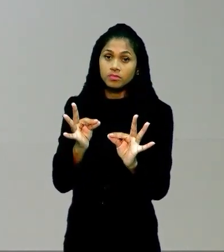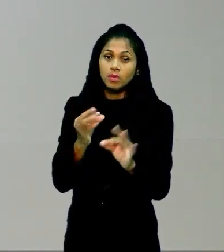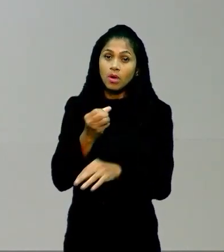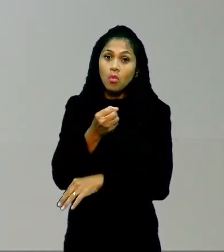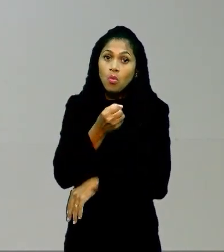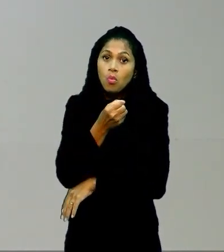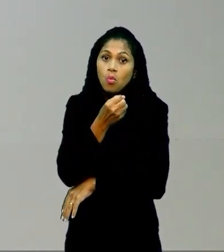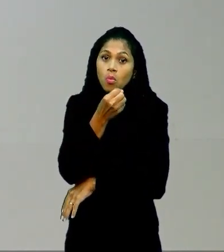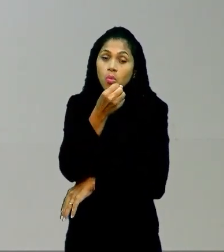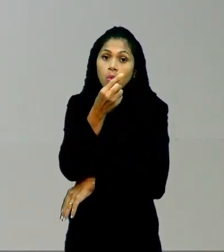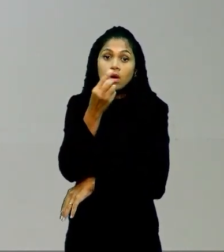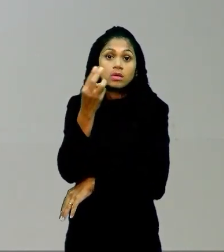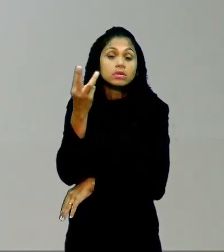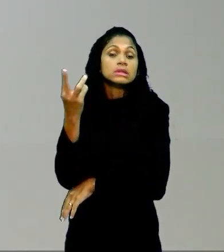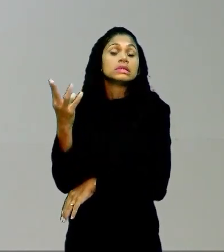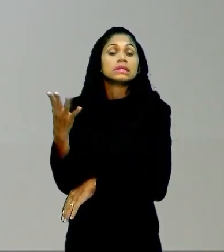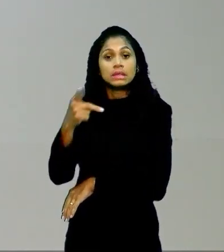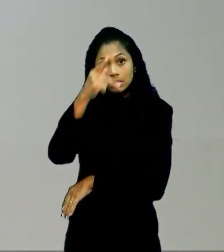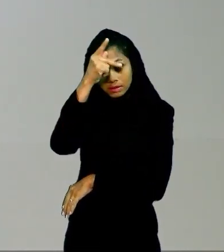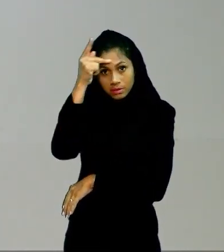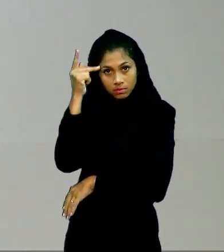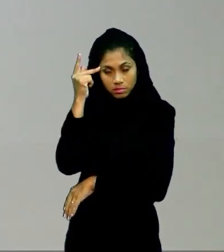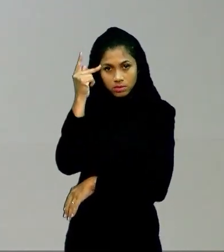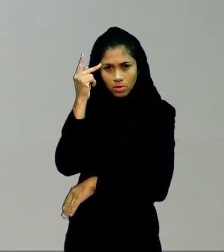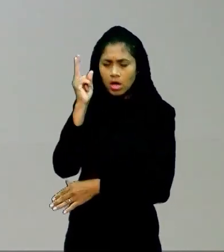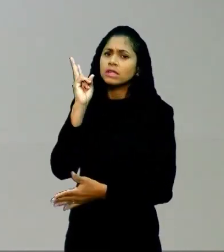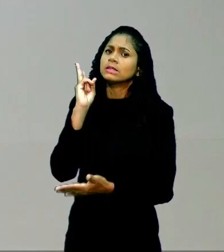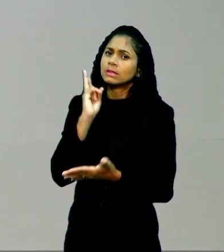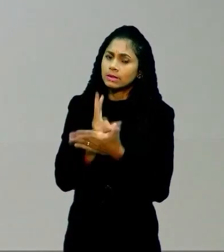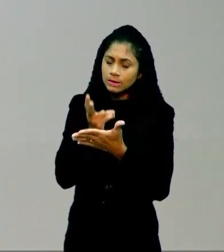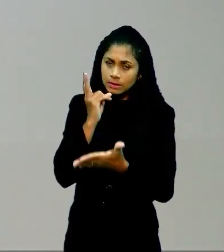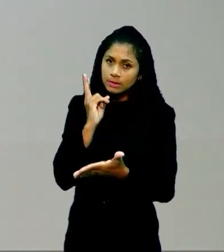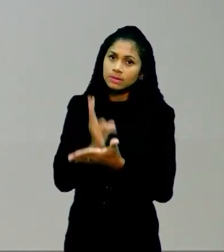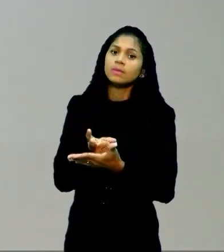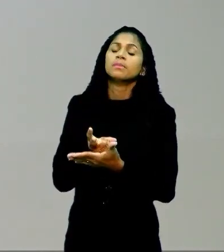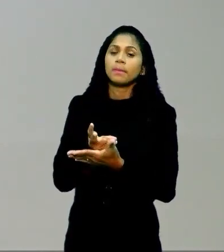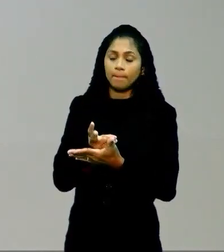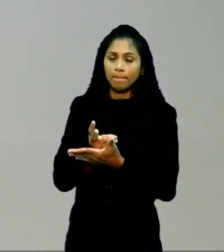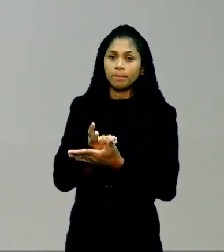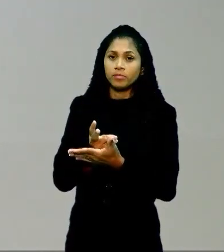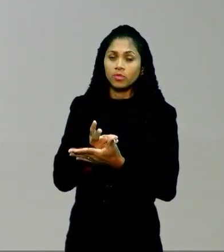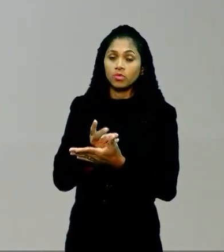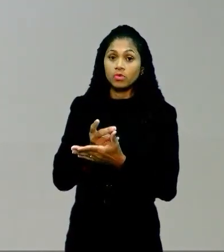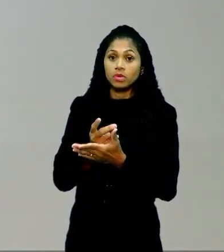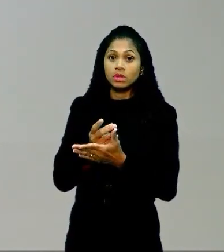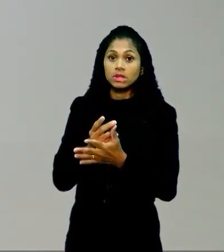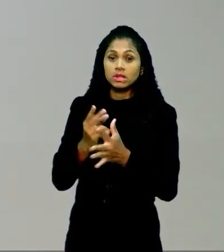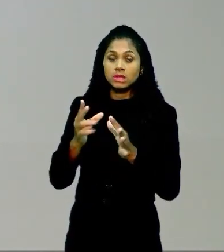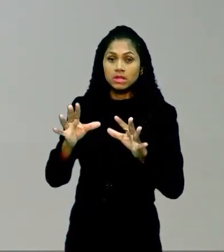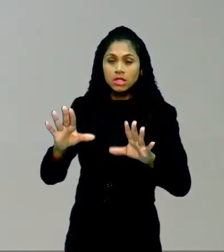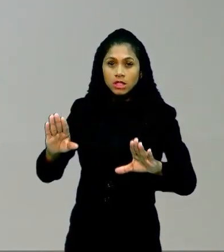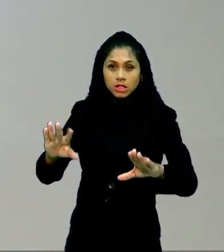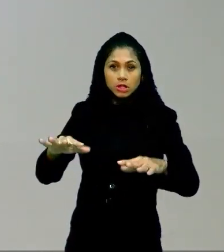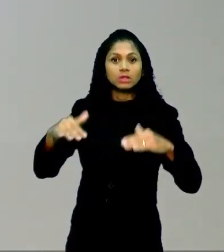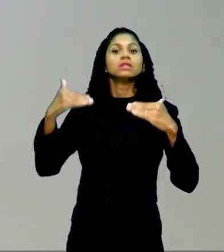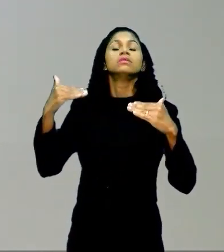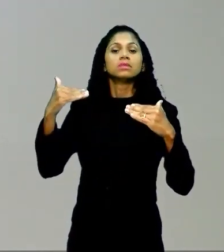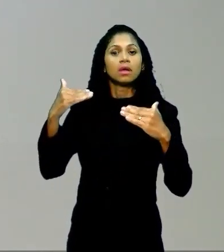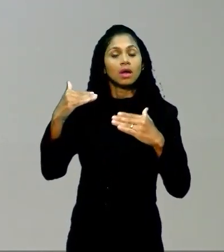de pessoas. Sempre. E quando ele destaca os números por escrito, tudo